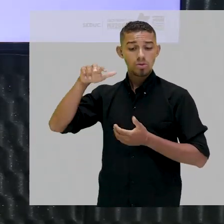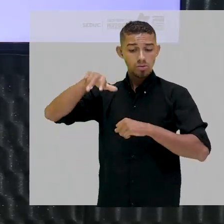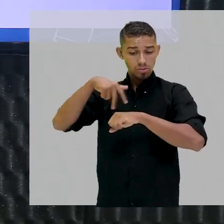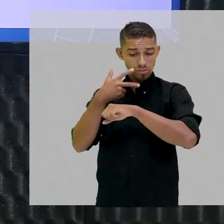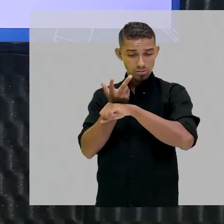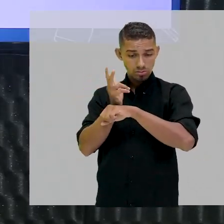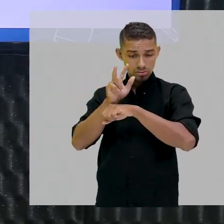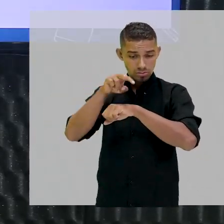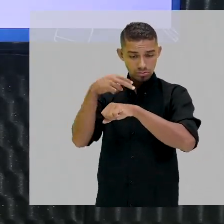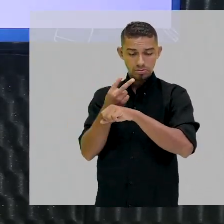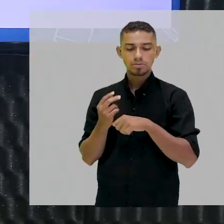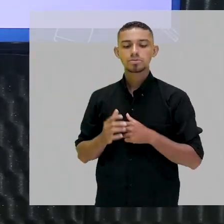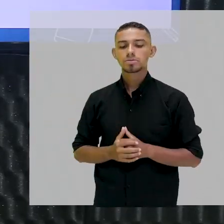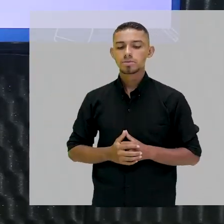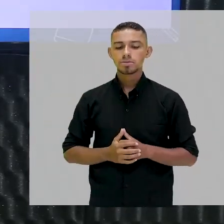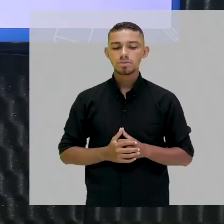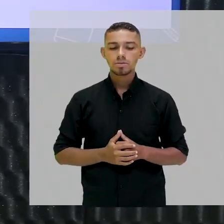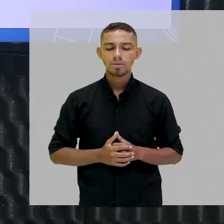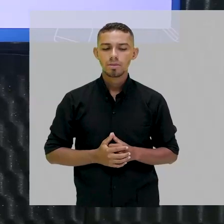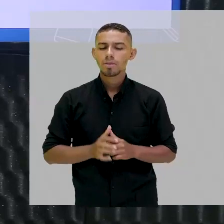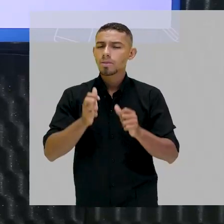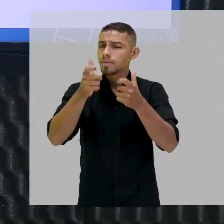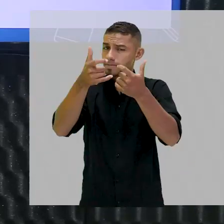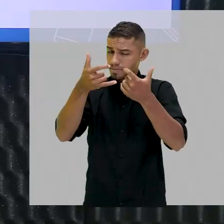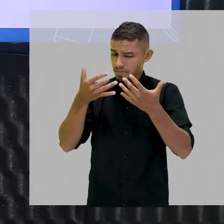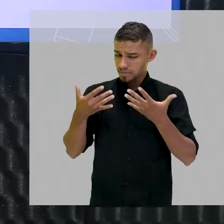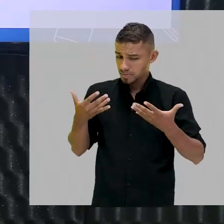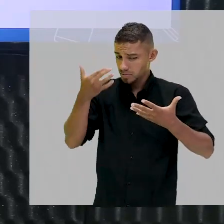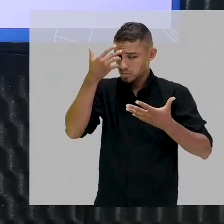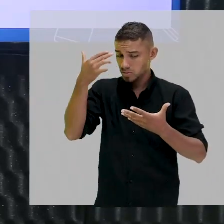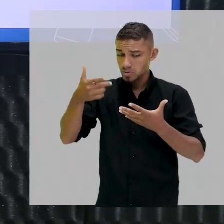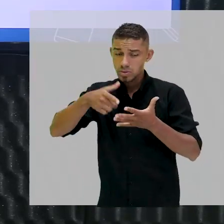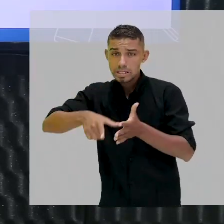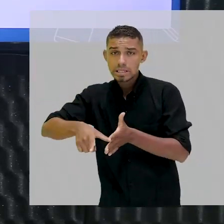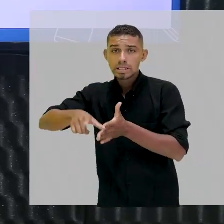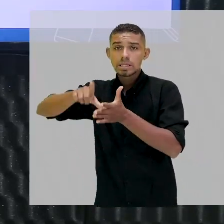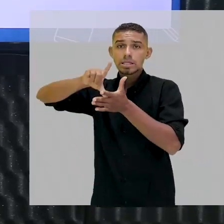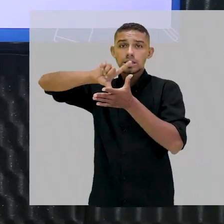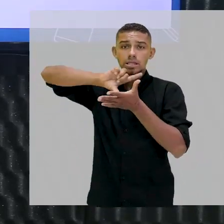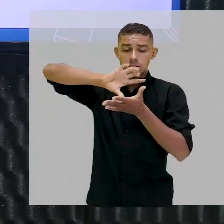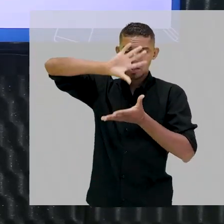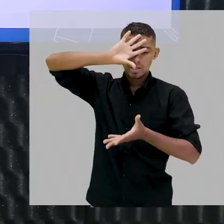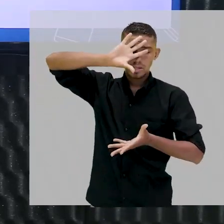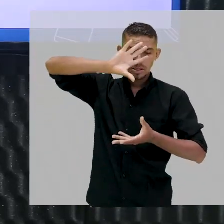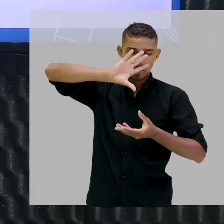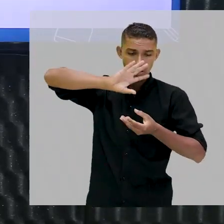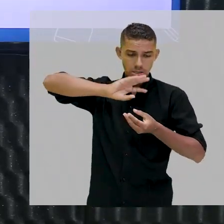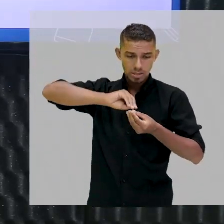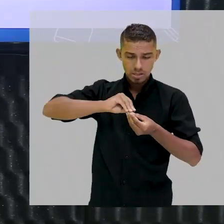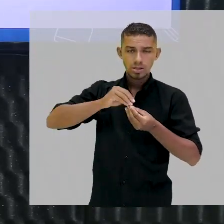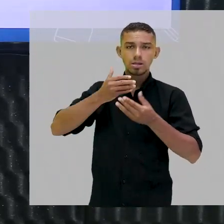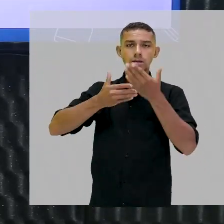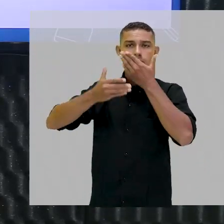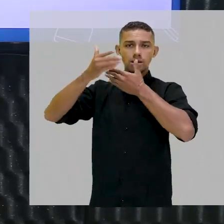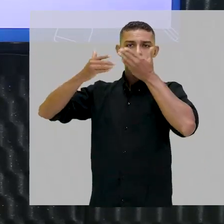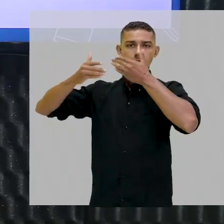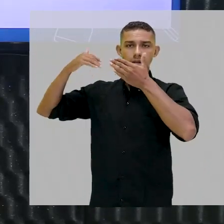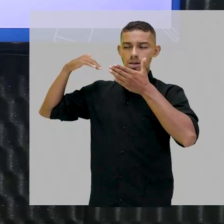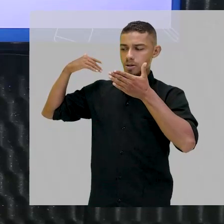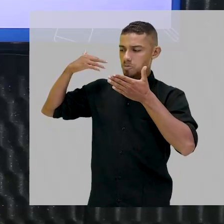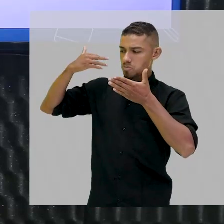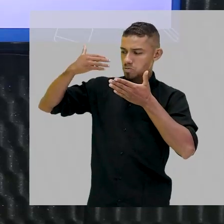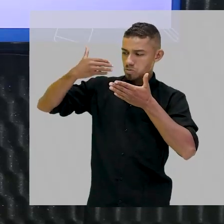break dance. Então, para falar do break dance, eu vou fazer um resgate aqui um pouquinho na história da